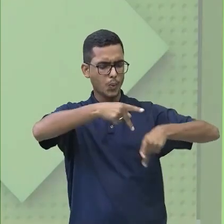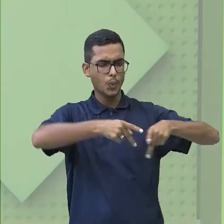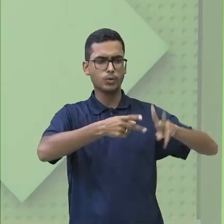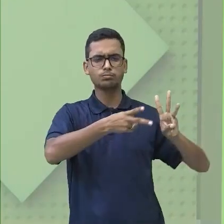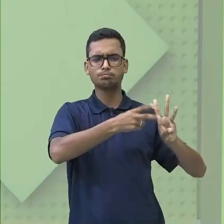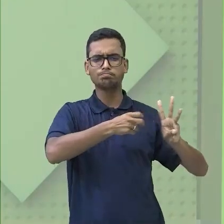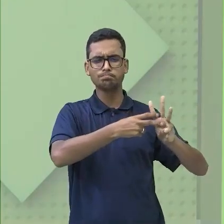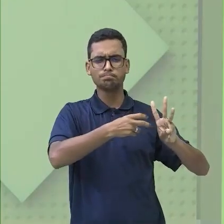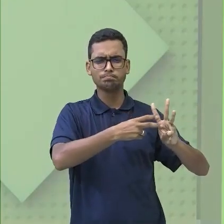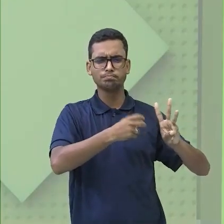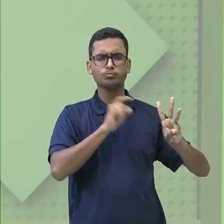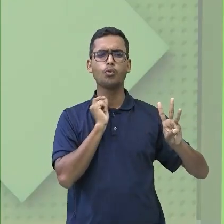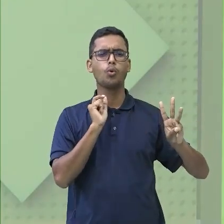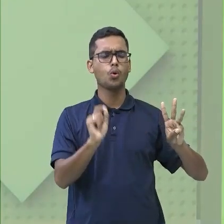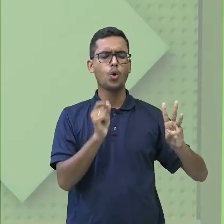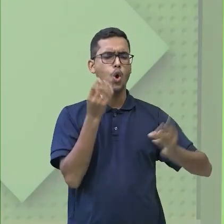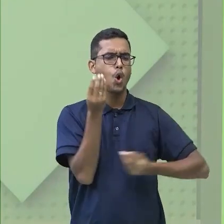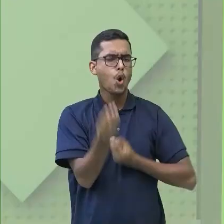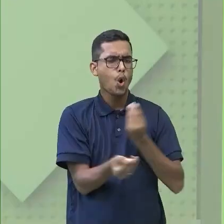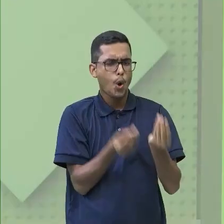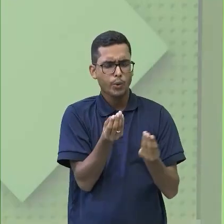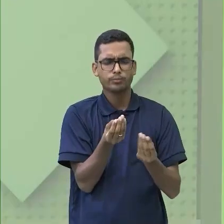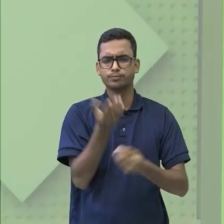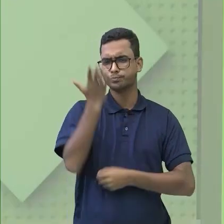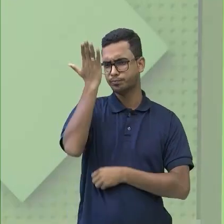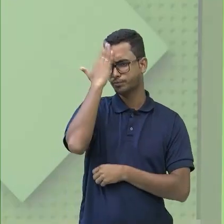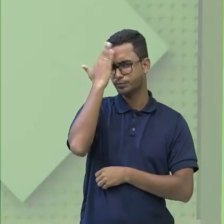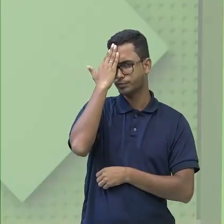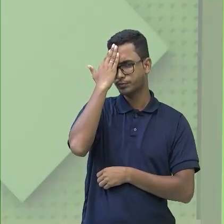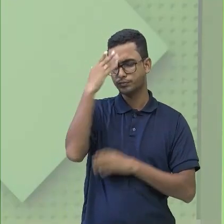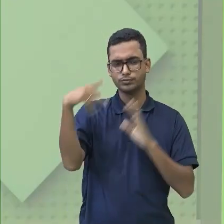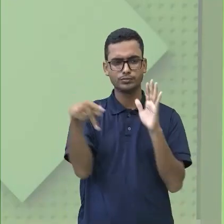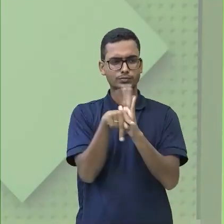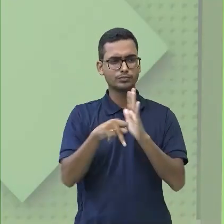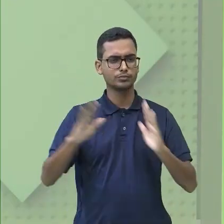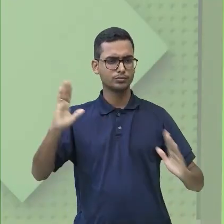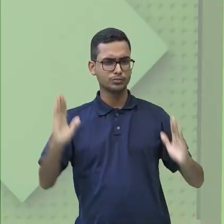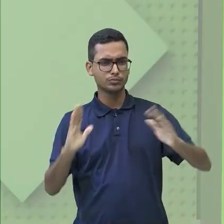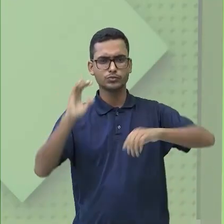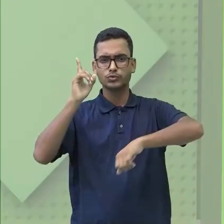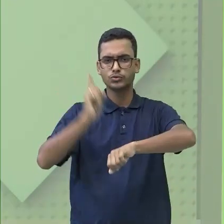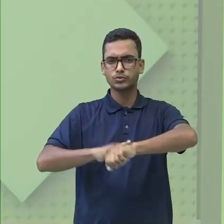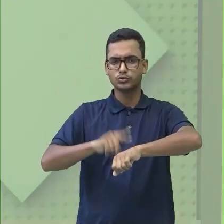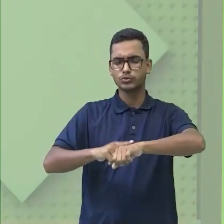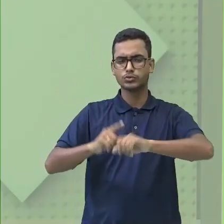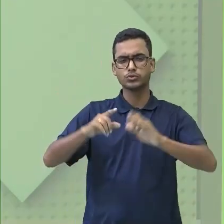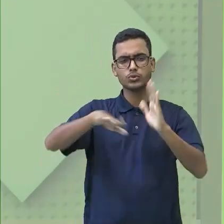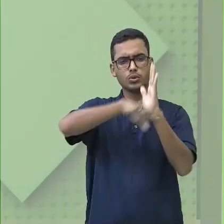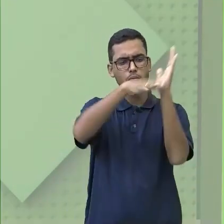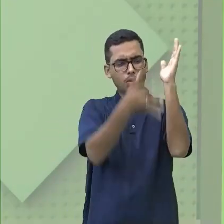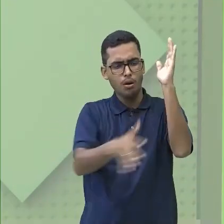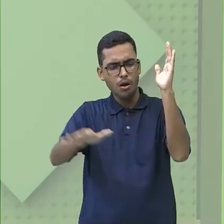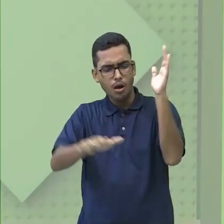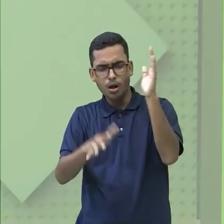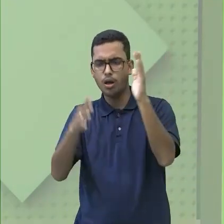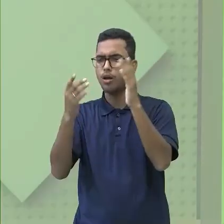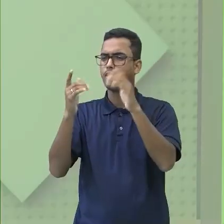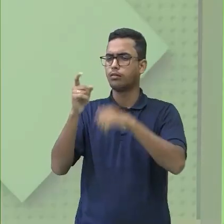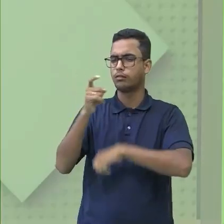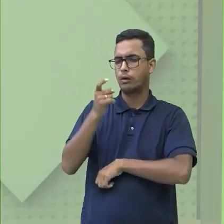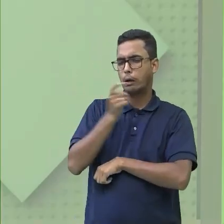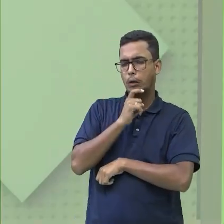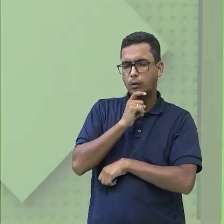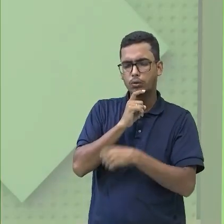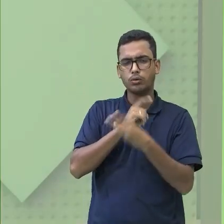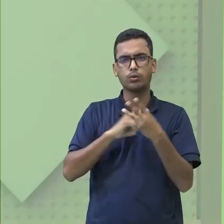Os indígenas, como é que eles faziam para determinar o tempo, né? Quando era primavera, quando era verão, quando era inverno? Então,